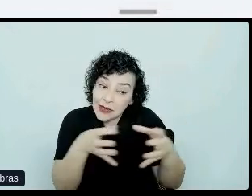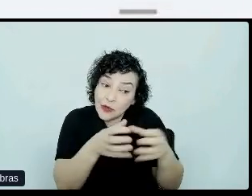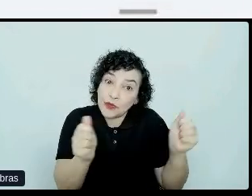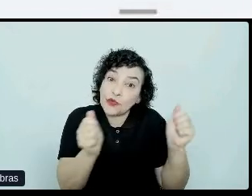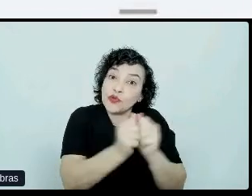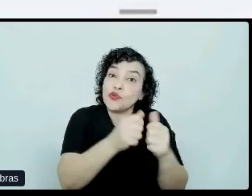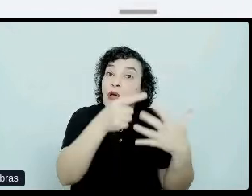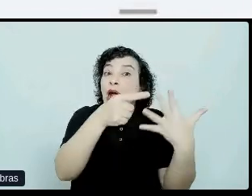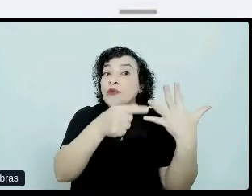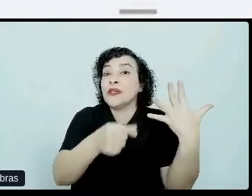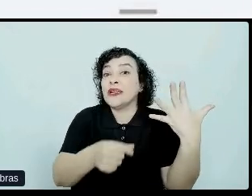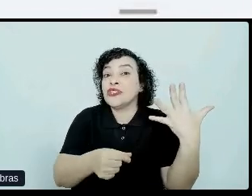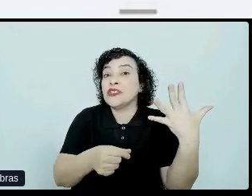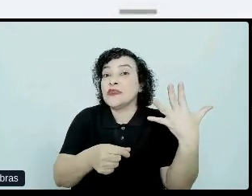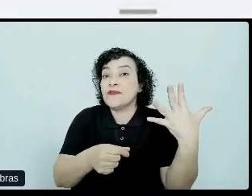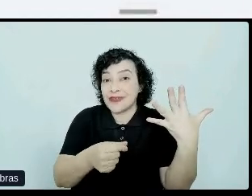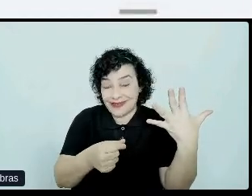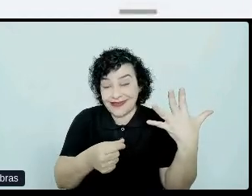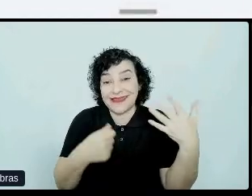alternativas. Então, assim,